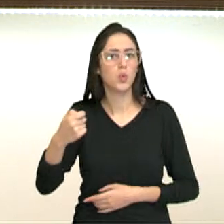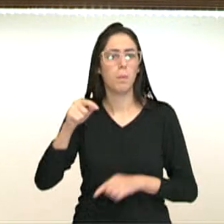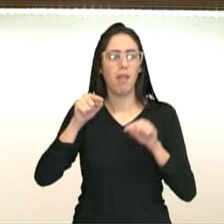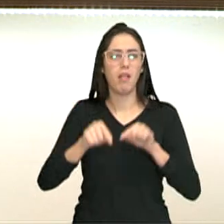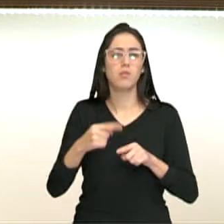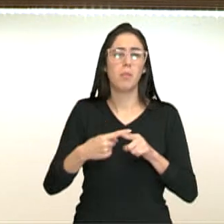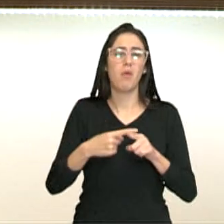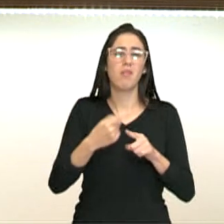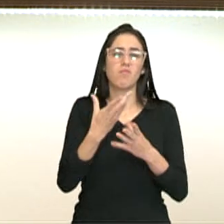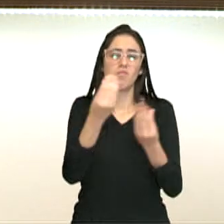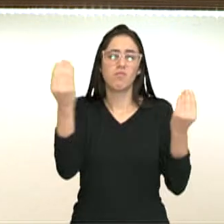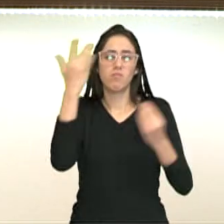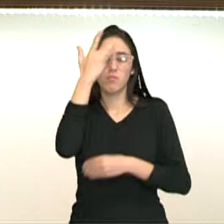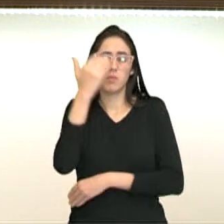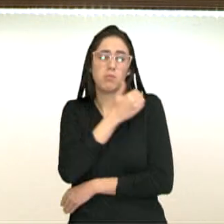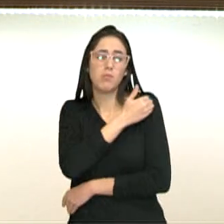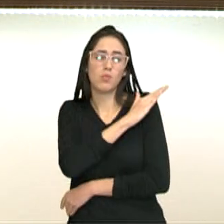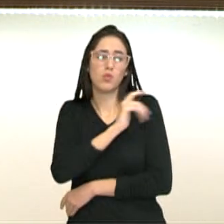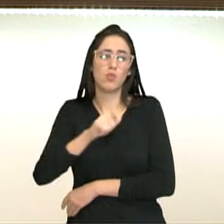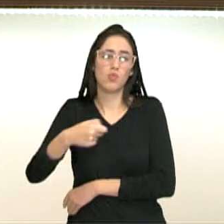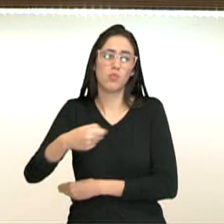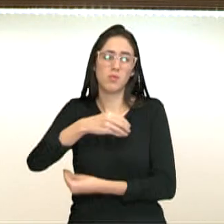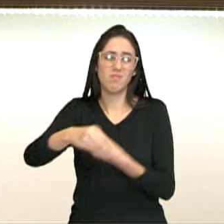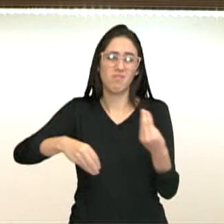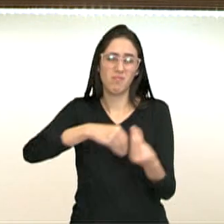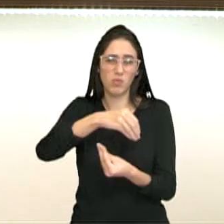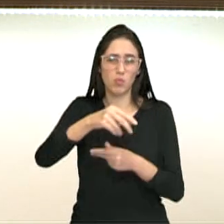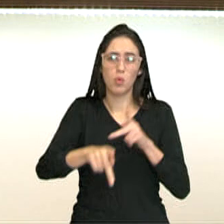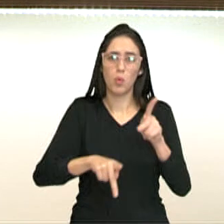preconceituosa a respeito também da miscigenação.